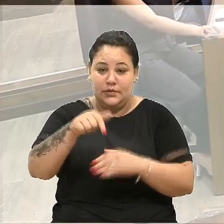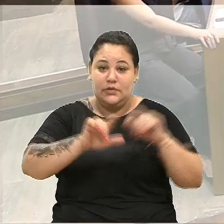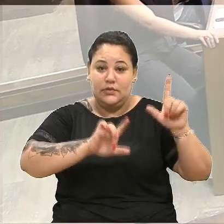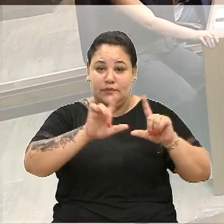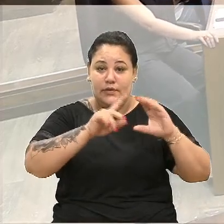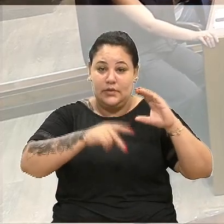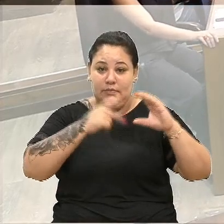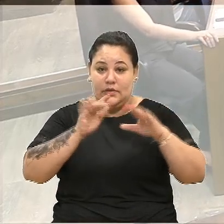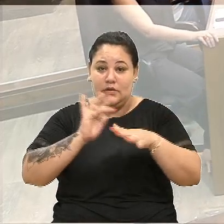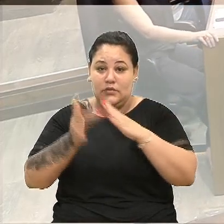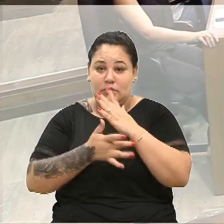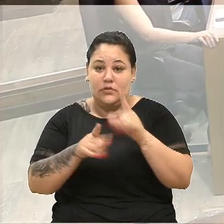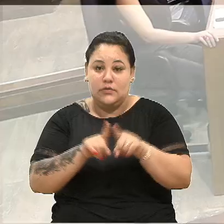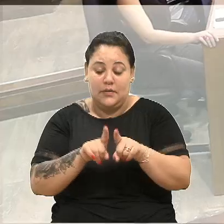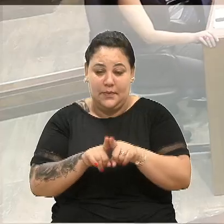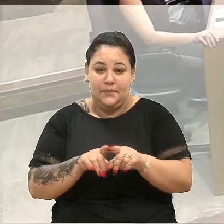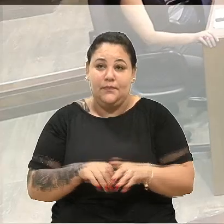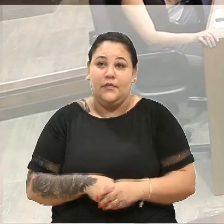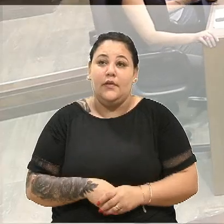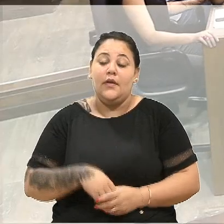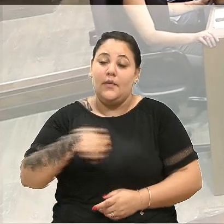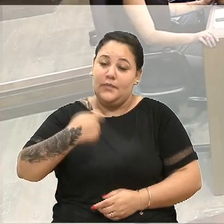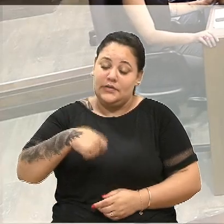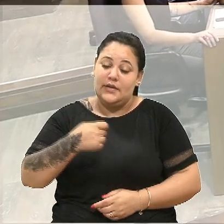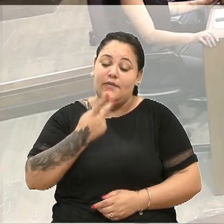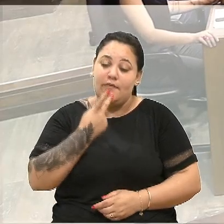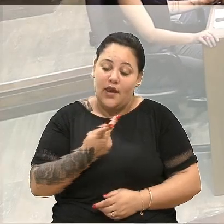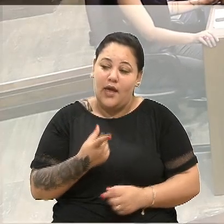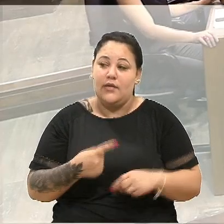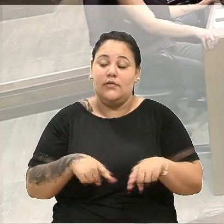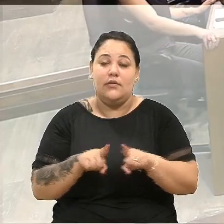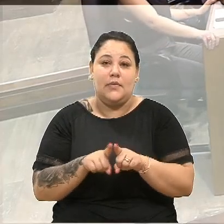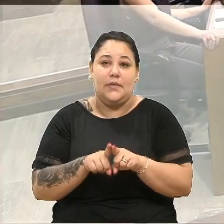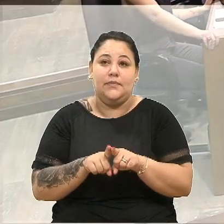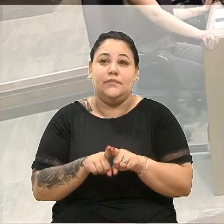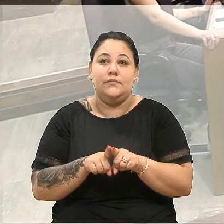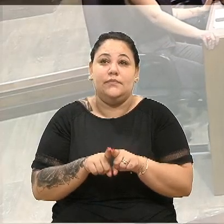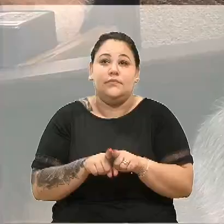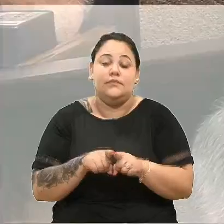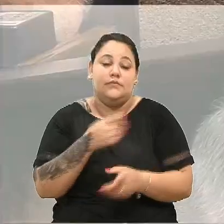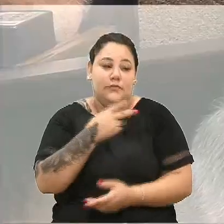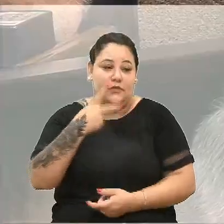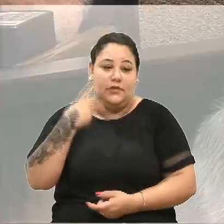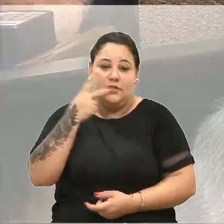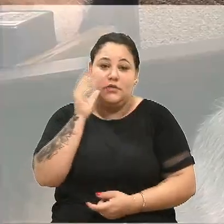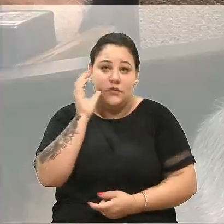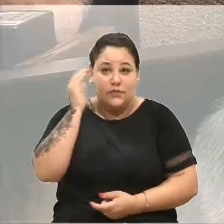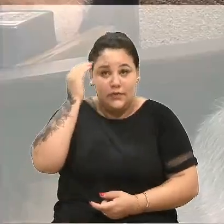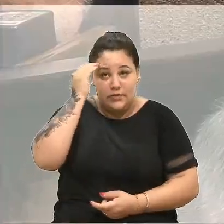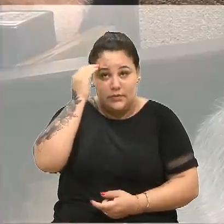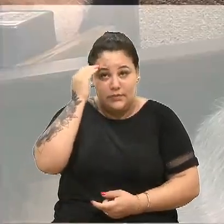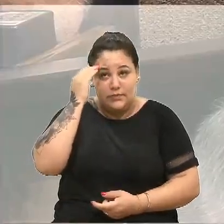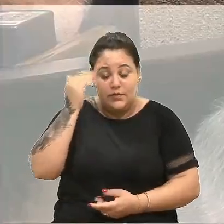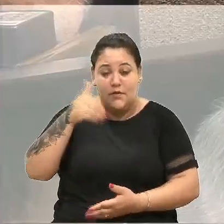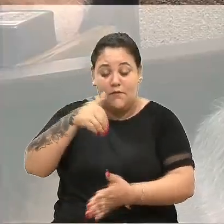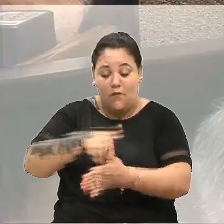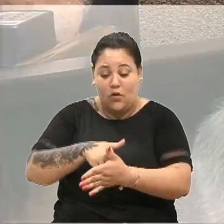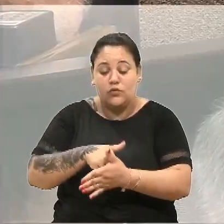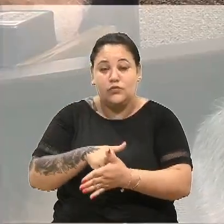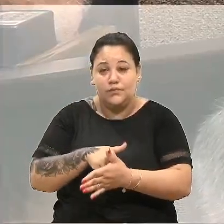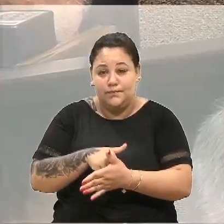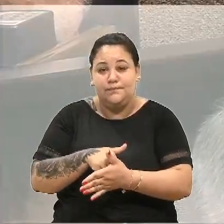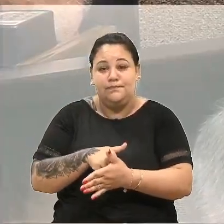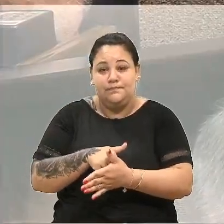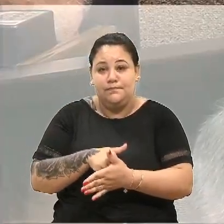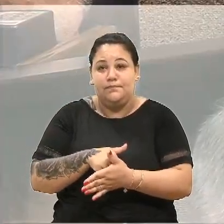nossas redes sociais. Eu não poderia deixar de mencionar aqui também, vereador Felipe, este voto de pesar